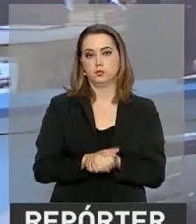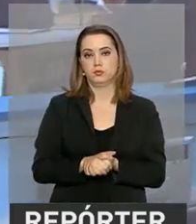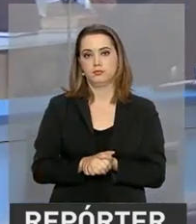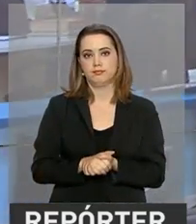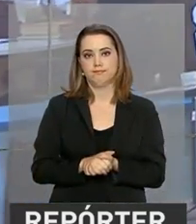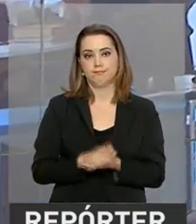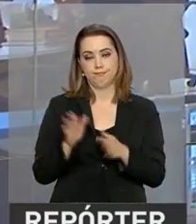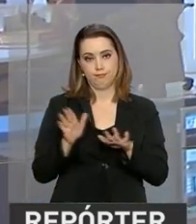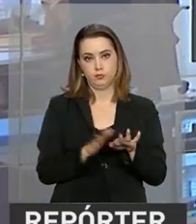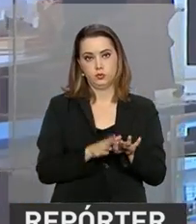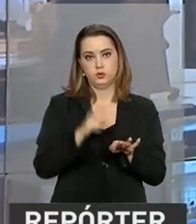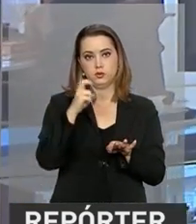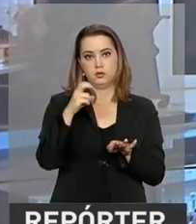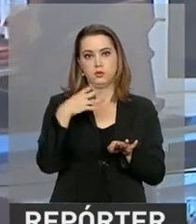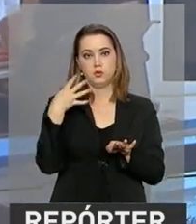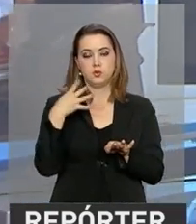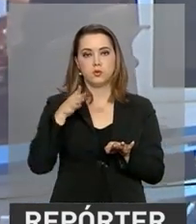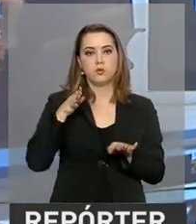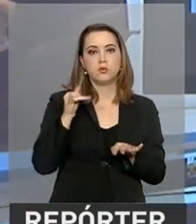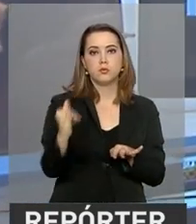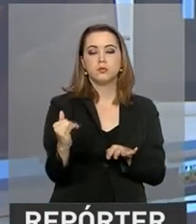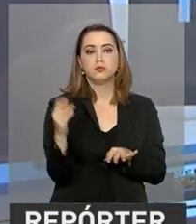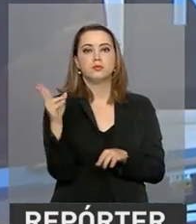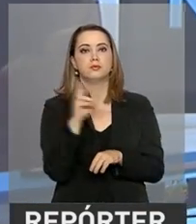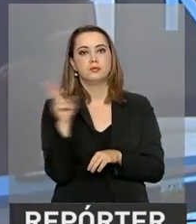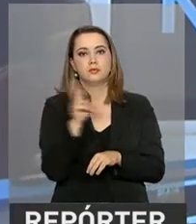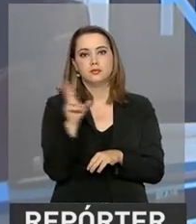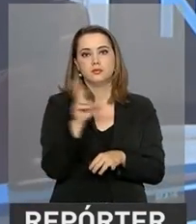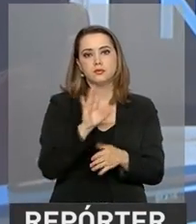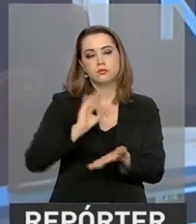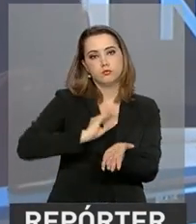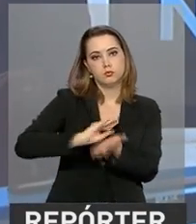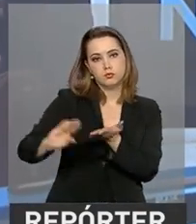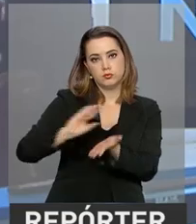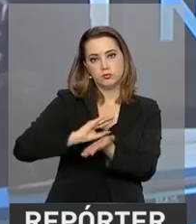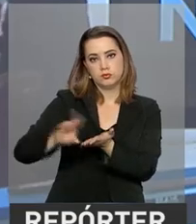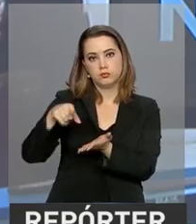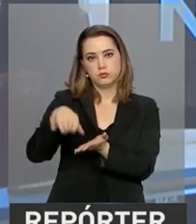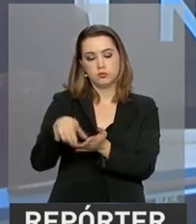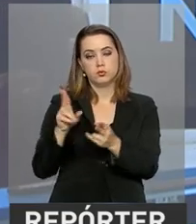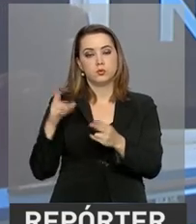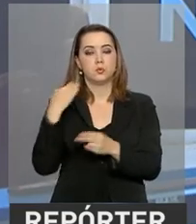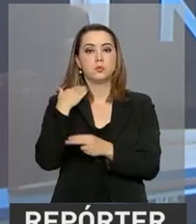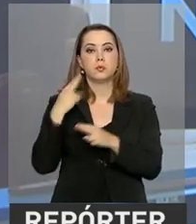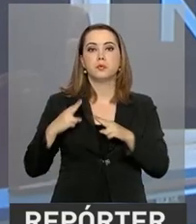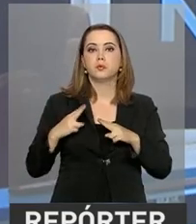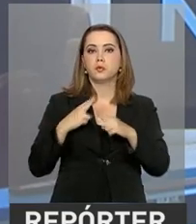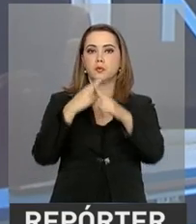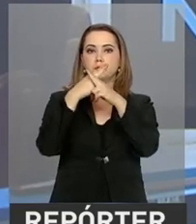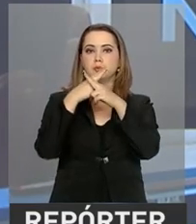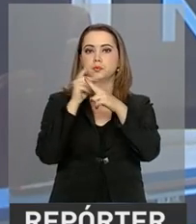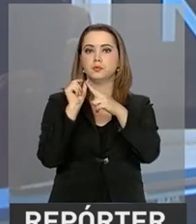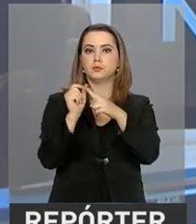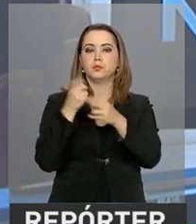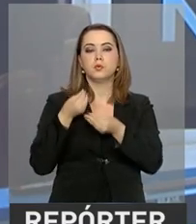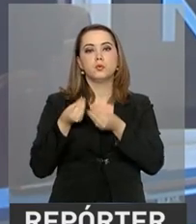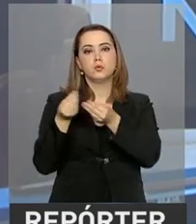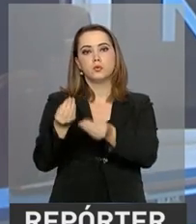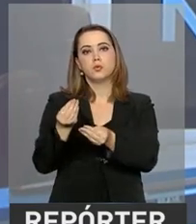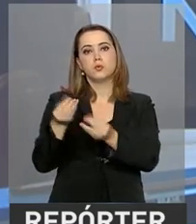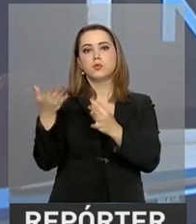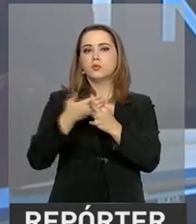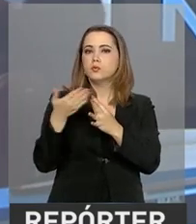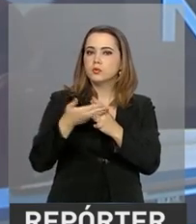54 bilhões de reais é o volume de recursos que serão investidos pela Caixa Econômica Federal para garantir